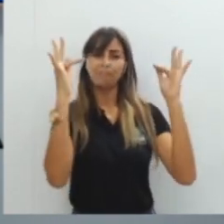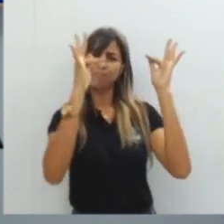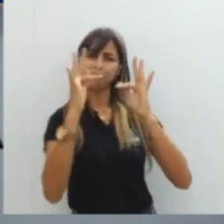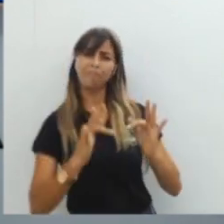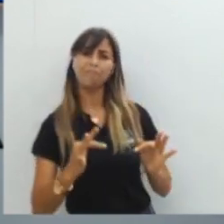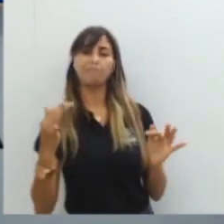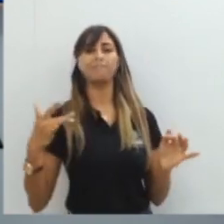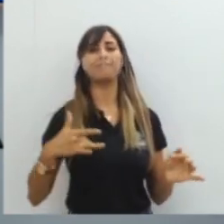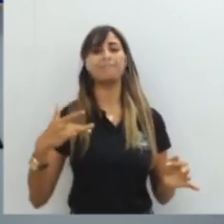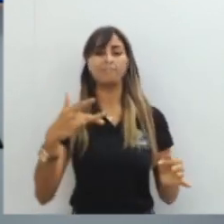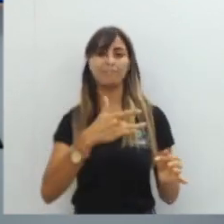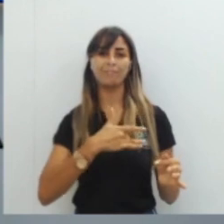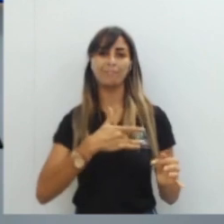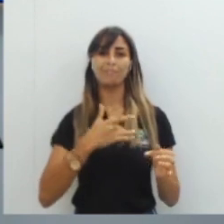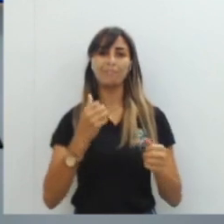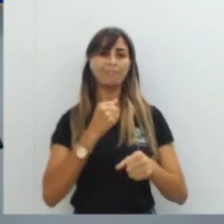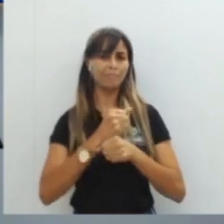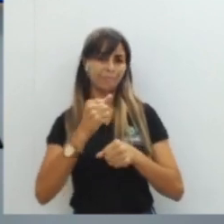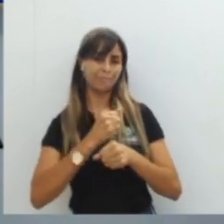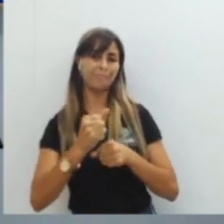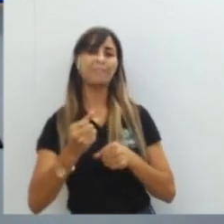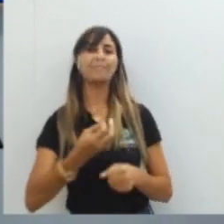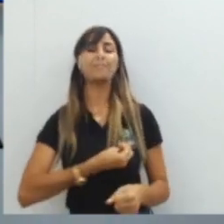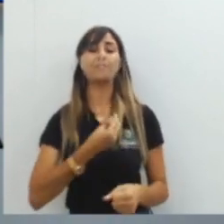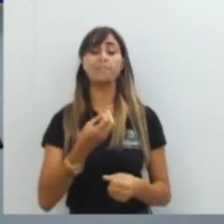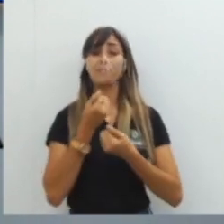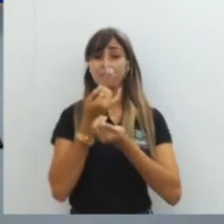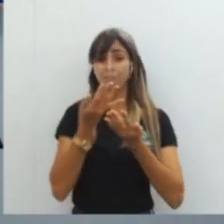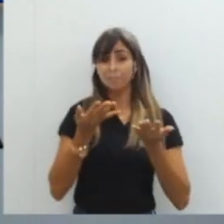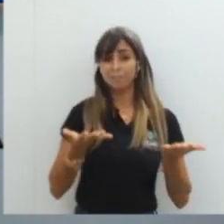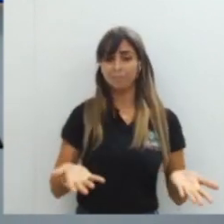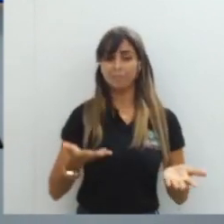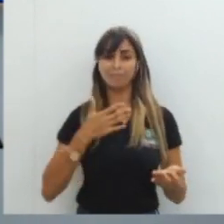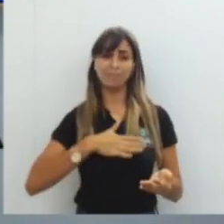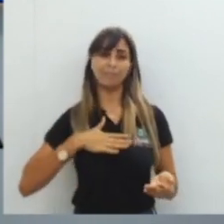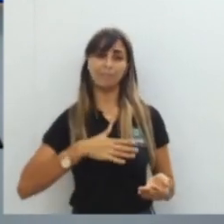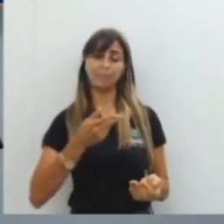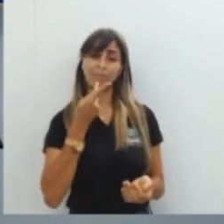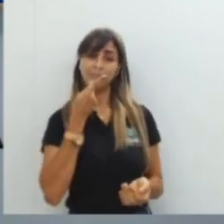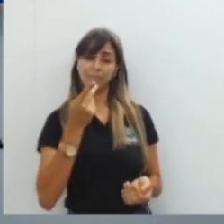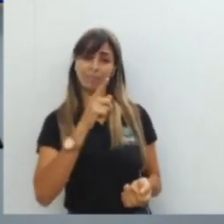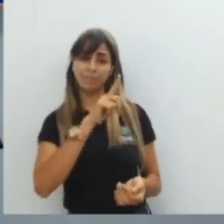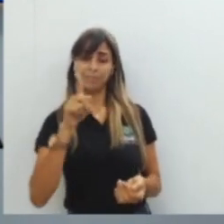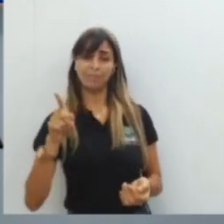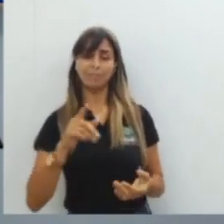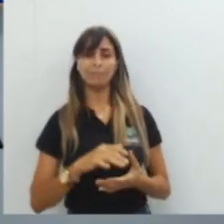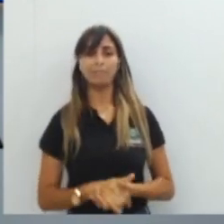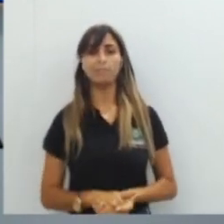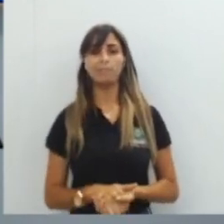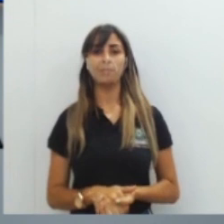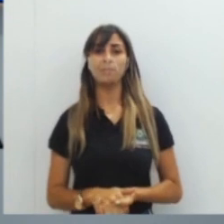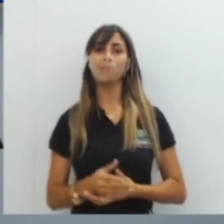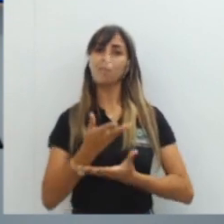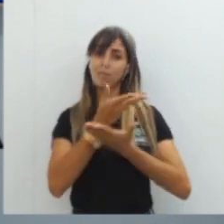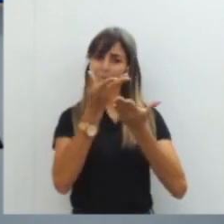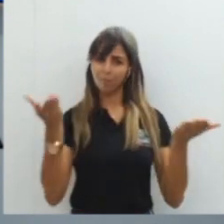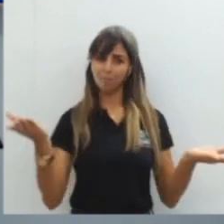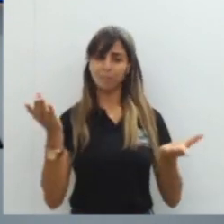muita saúde, muitos anos de vida, né? Então, gente, eu gostaria de dizer a vocês que vocês também